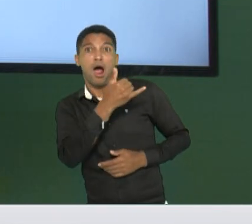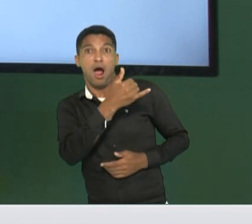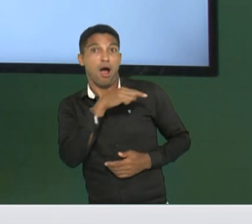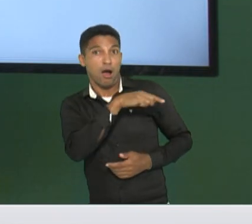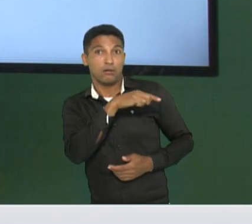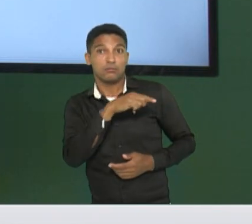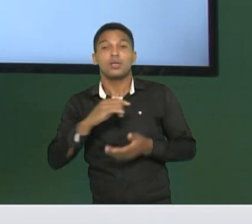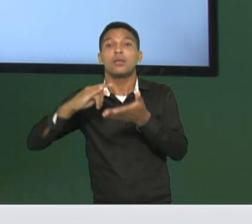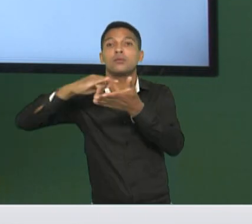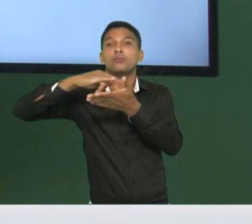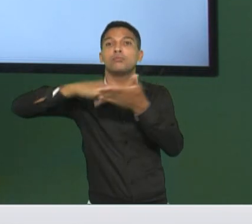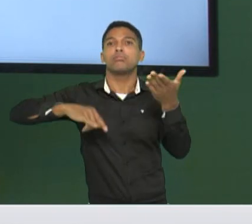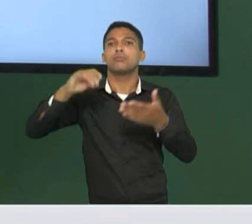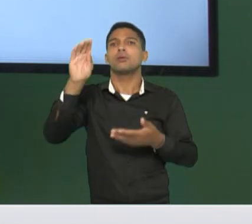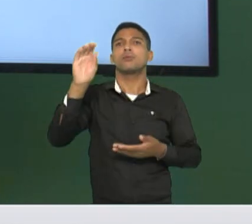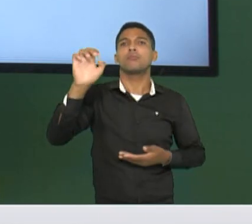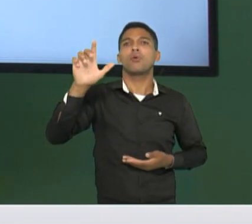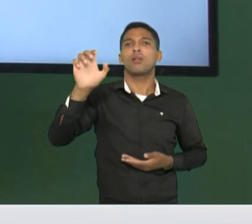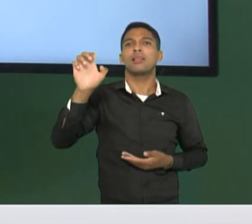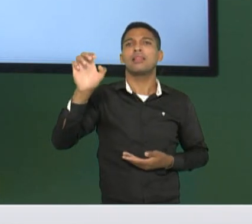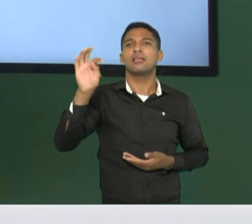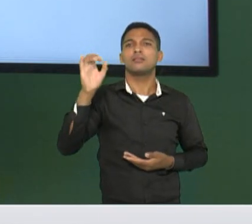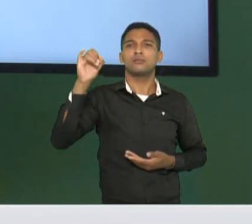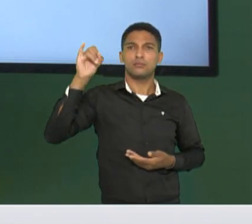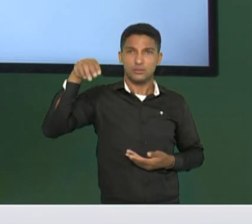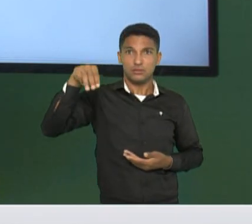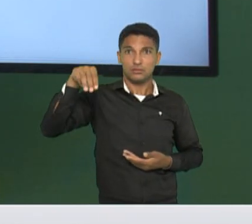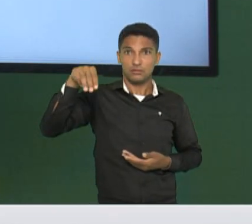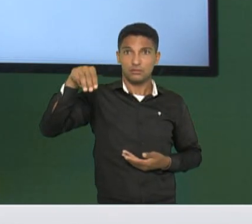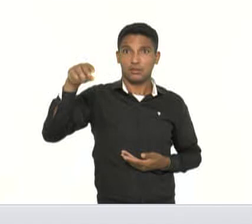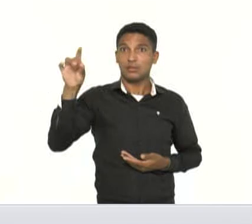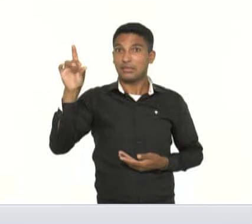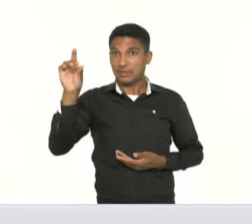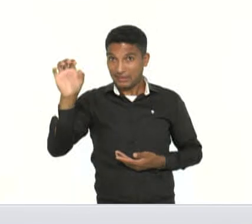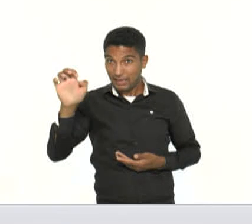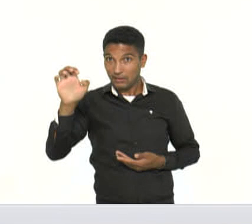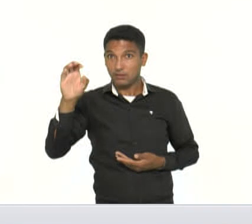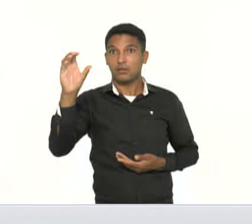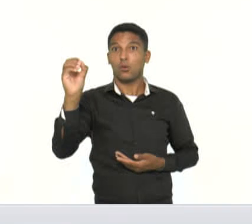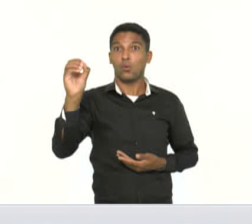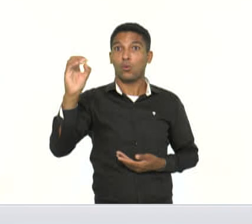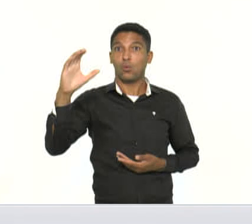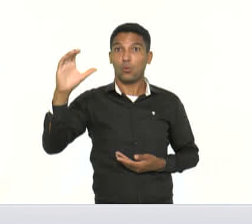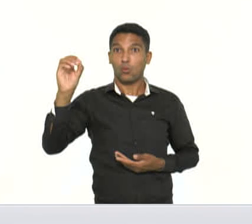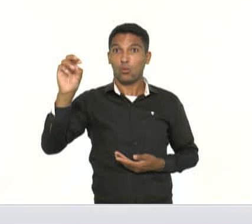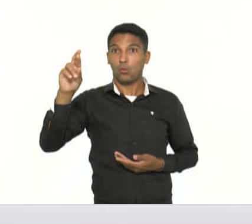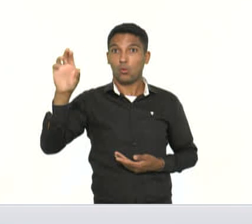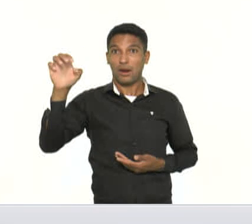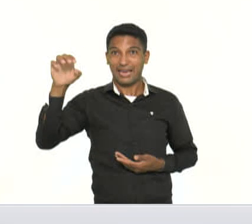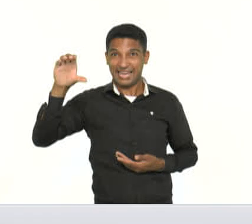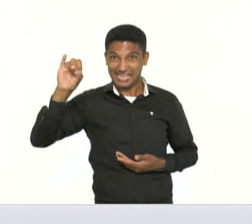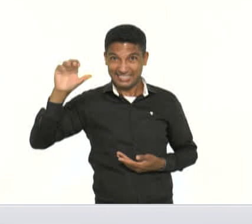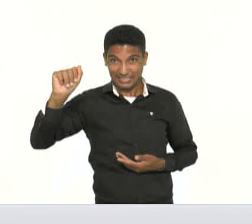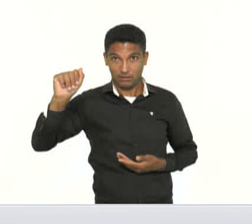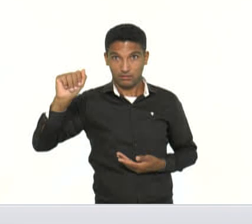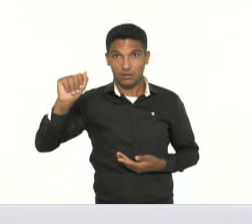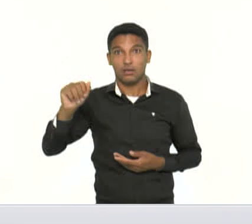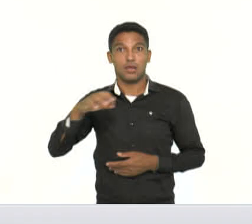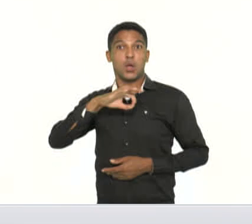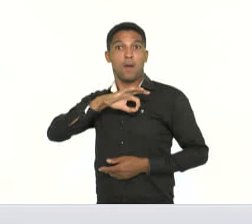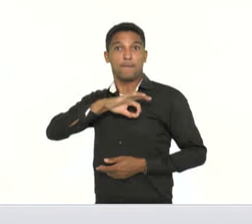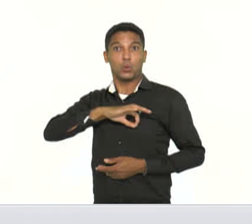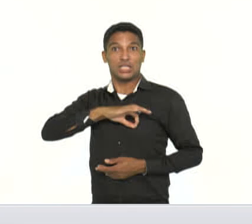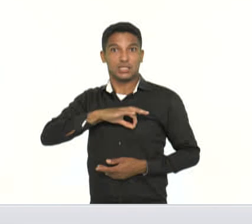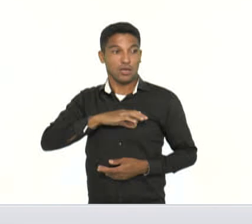um boletim de ocorrência acerca do ocorrido. O responsável pelo barulho poderá ser preso,